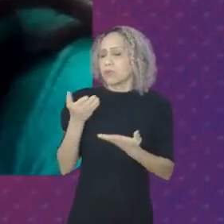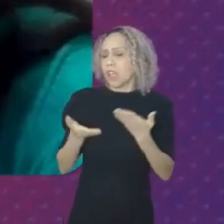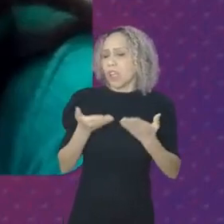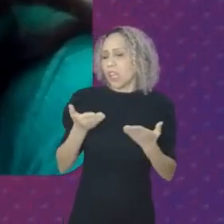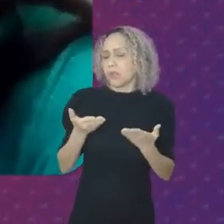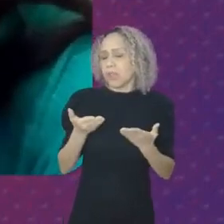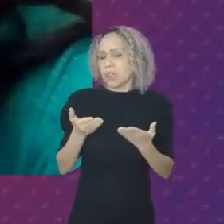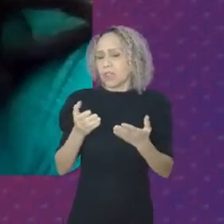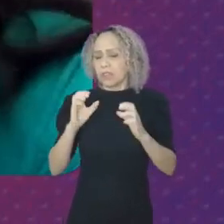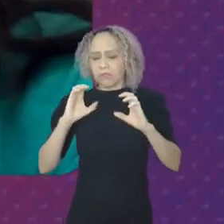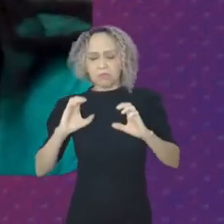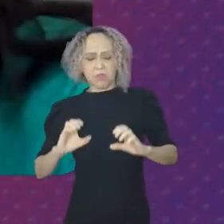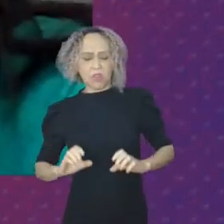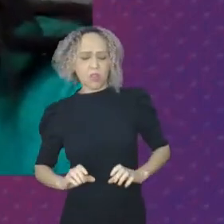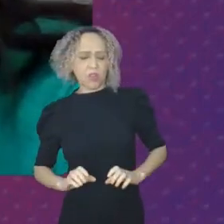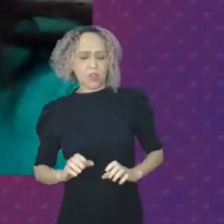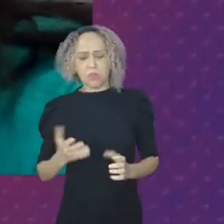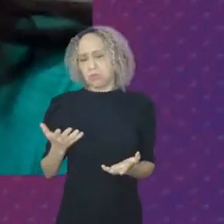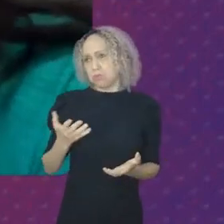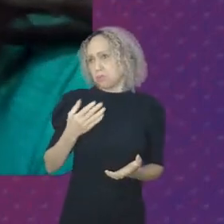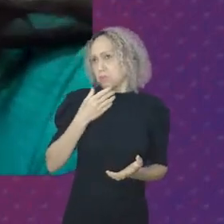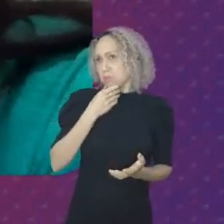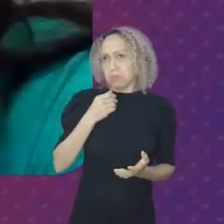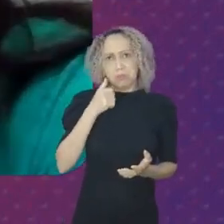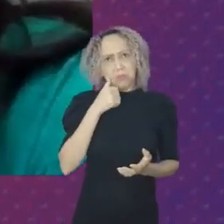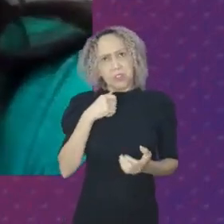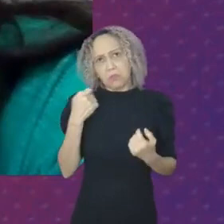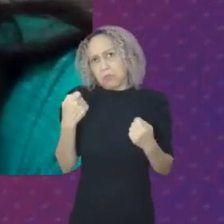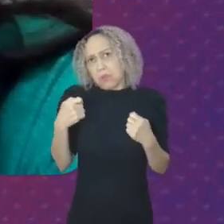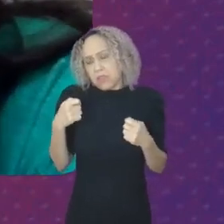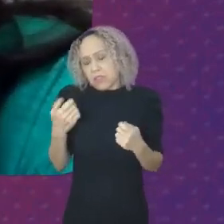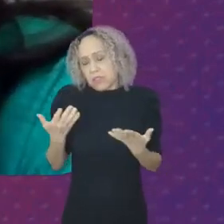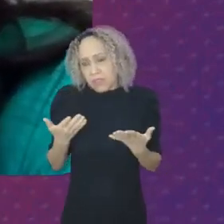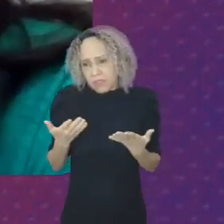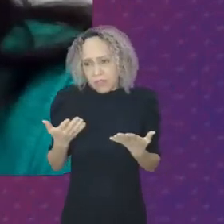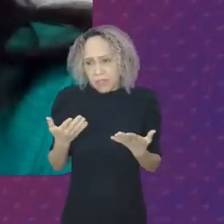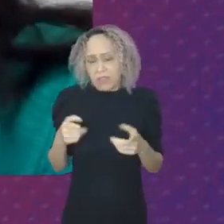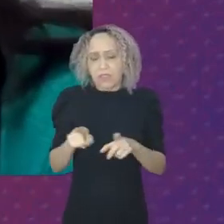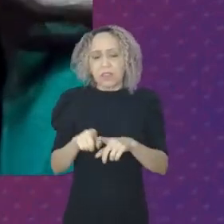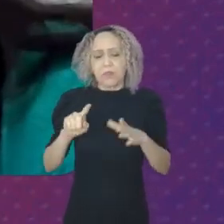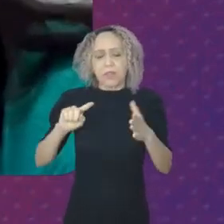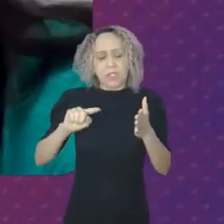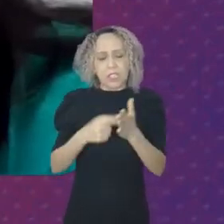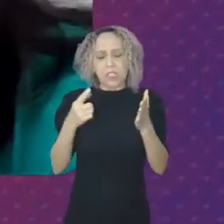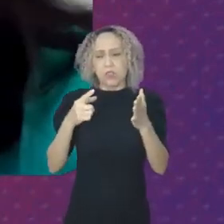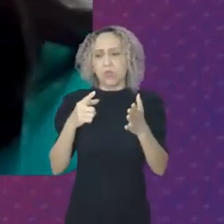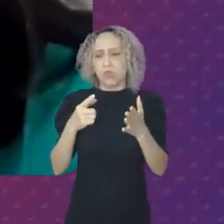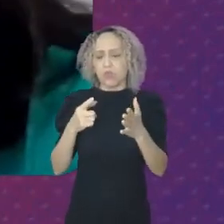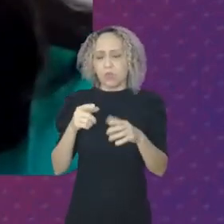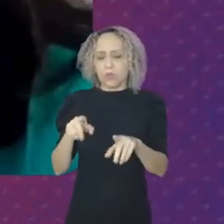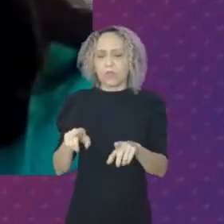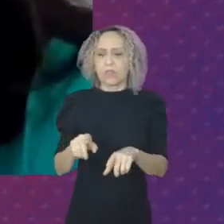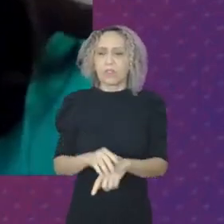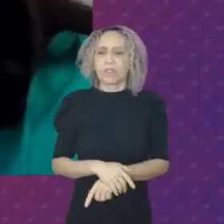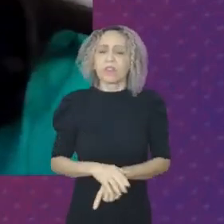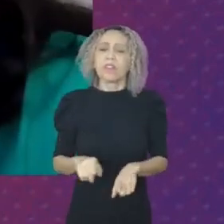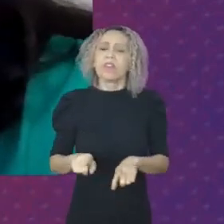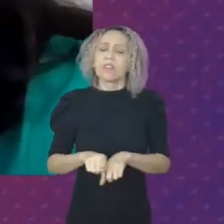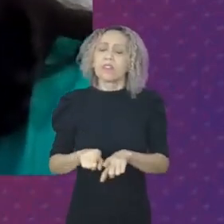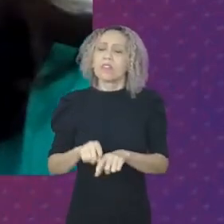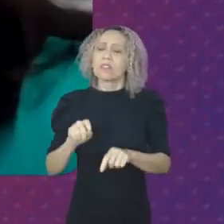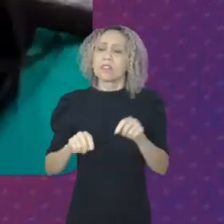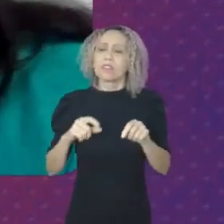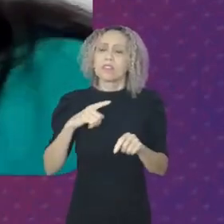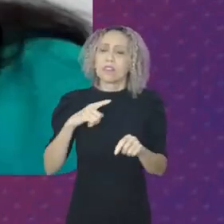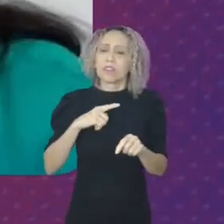que o cidadão ou a cidadã está pleiteando, e você também consegue realizar denúncias, né? Pela chatbot, nós temos uma chatbot, que é